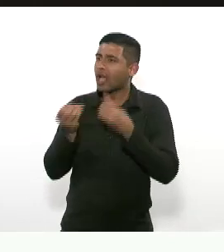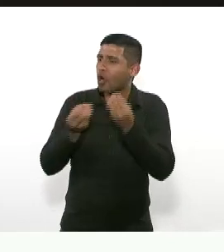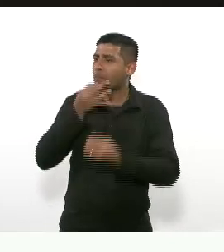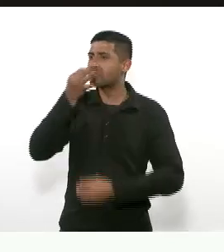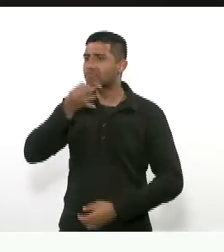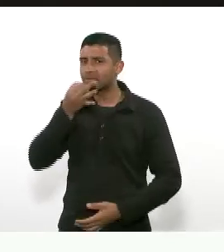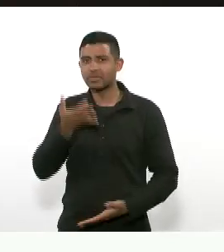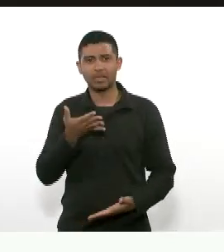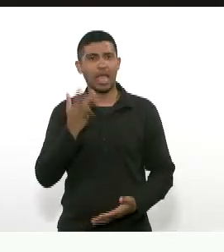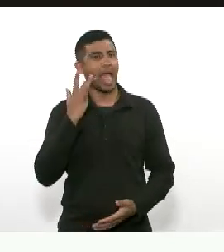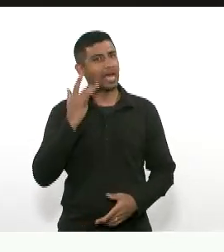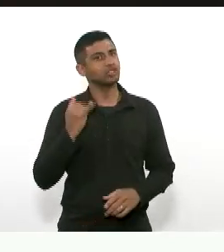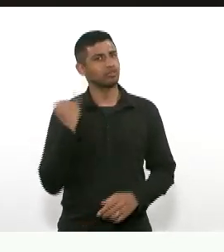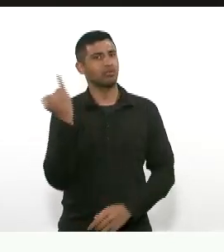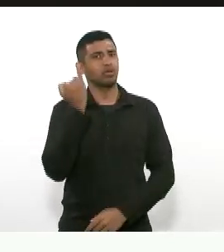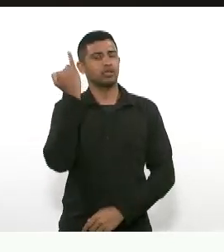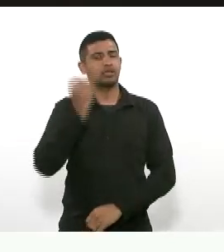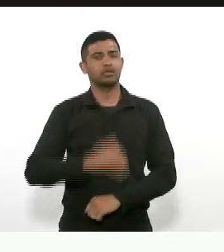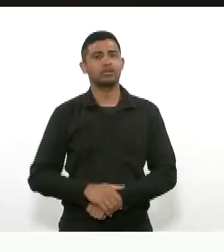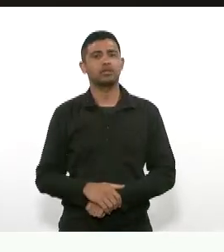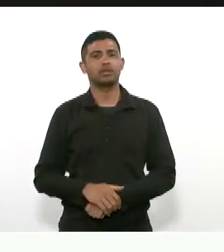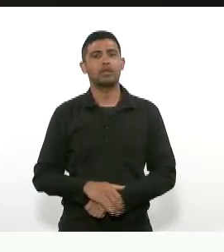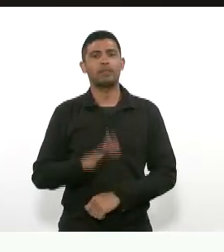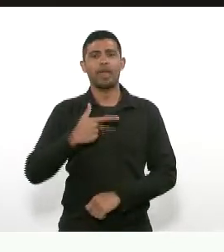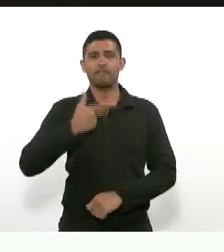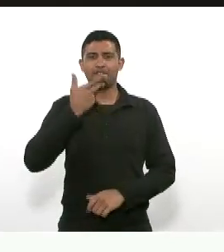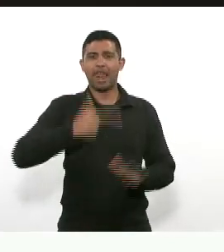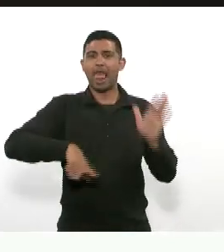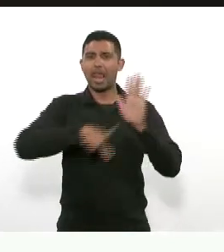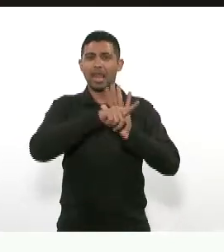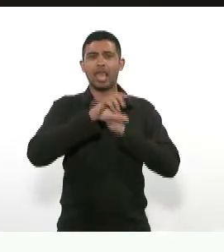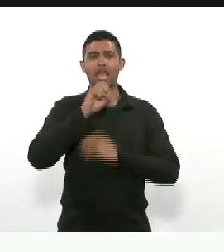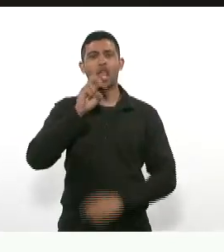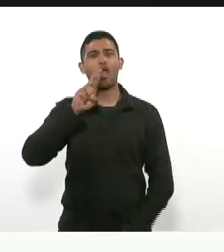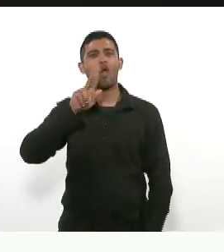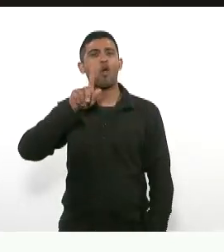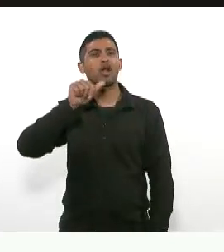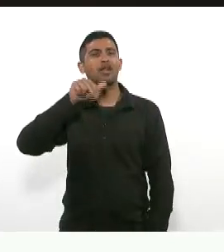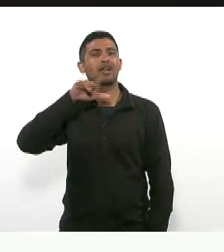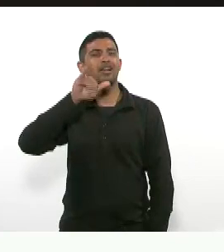Tá? Acho que isso é muito importante. E quanto à lei orgânica, a gente